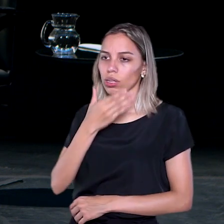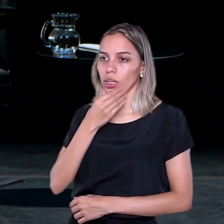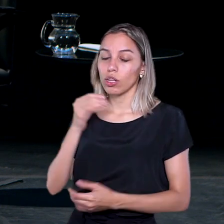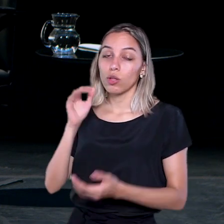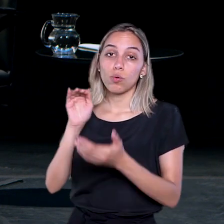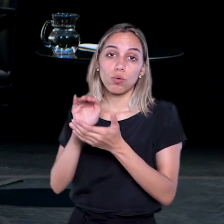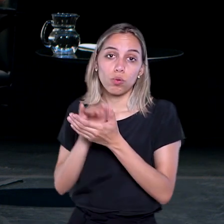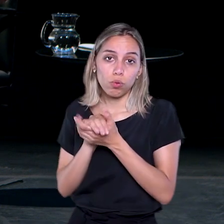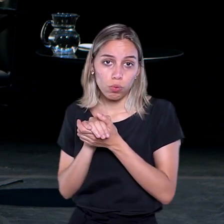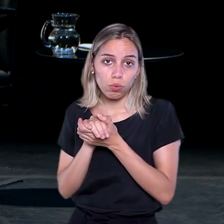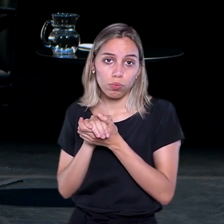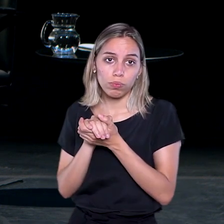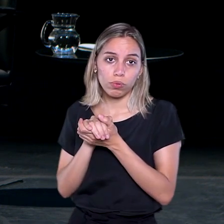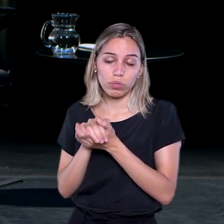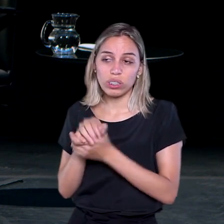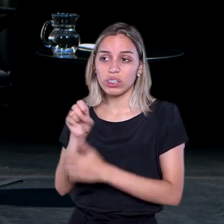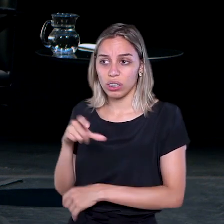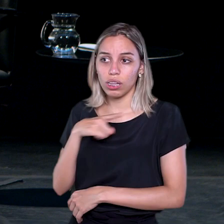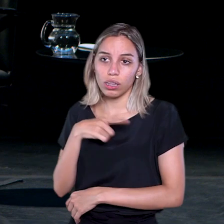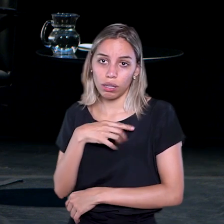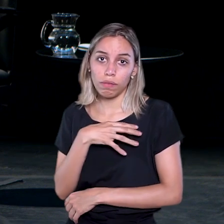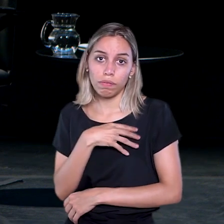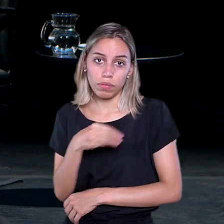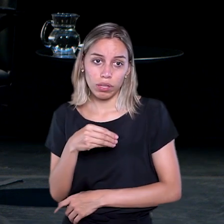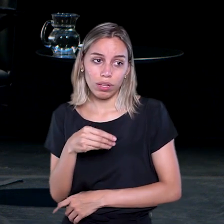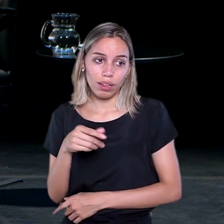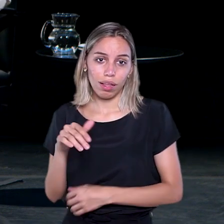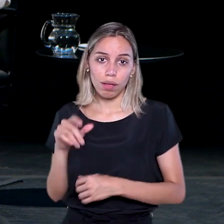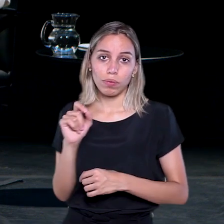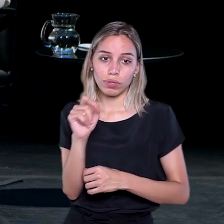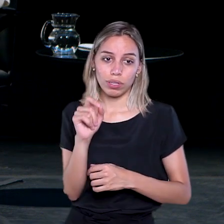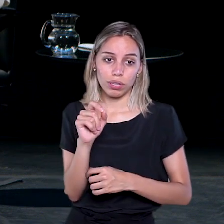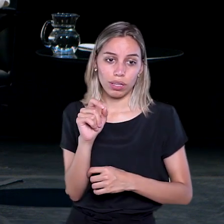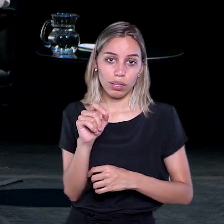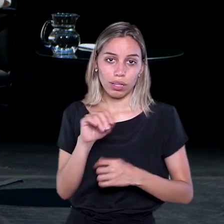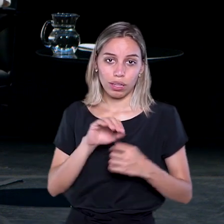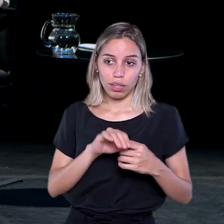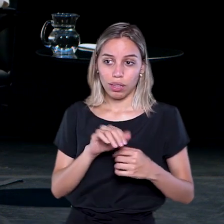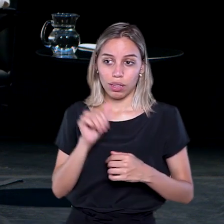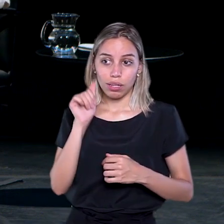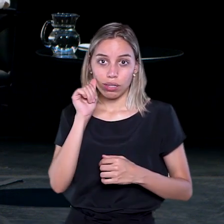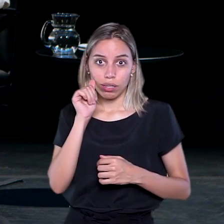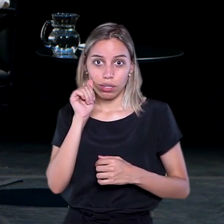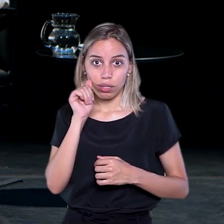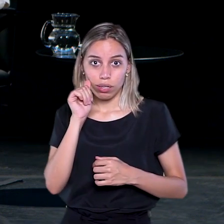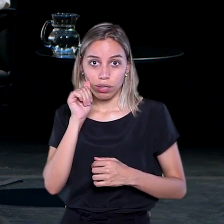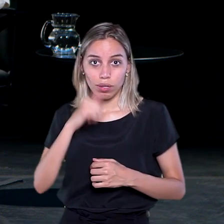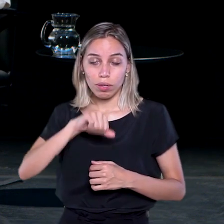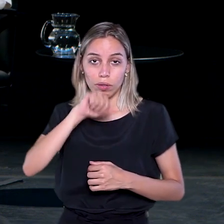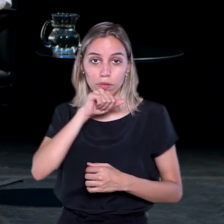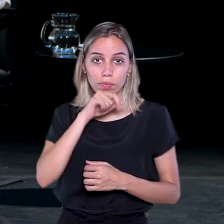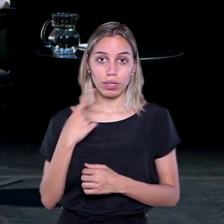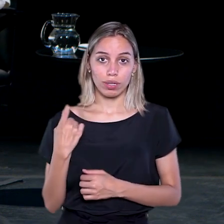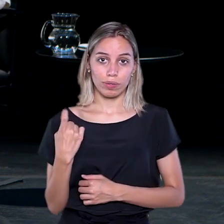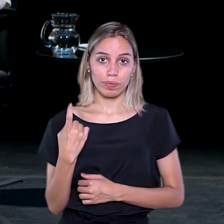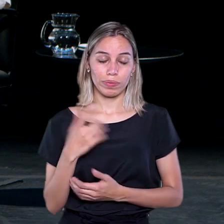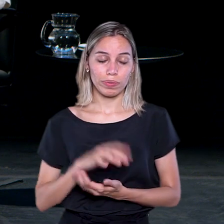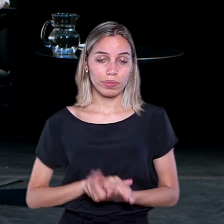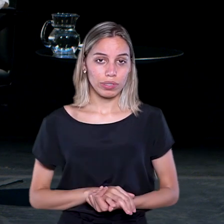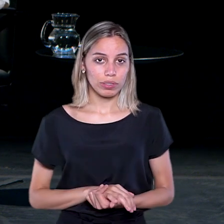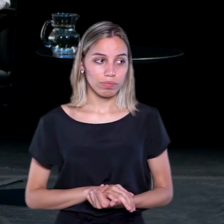assim, estabelecido, e se tiveram filhos, eram fora da relação. Entende? As famílias negras foram desestruturadas por esse processo, que foi a